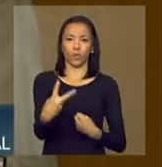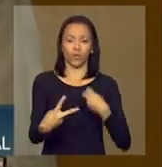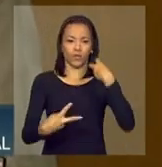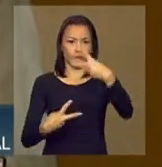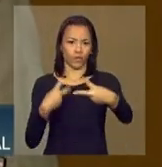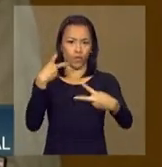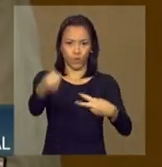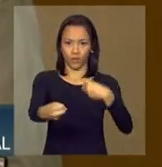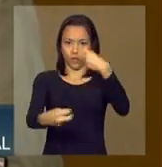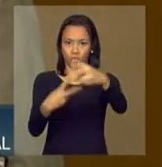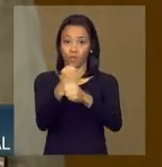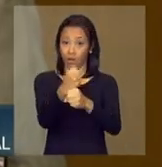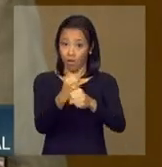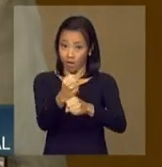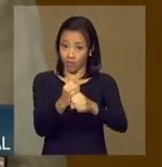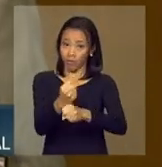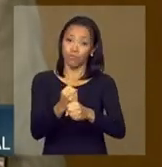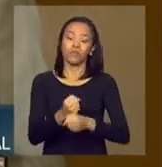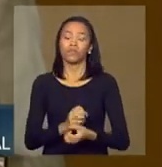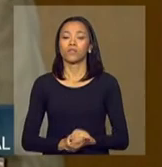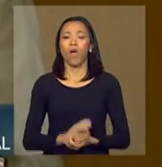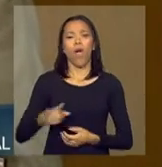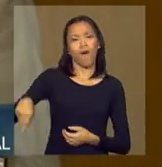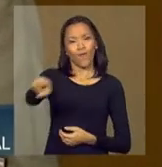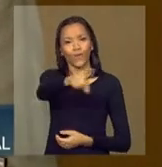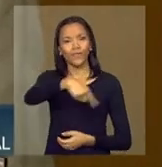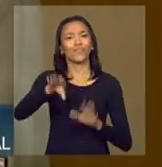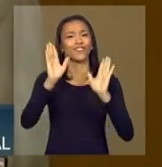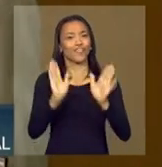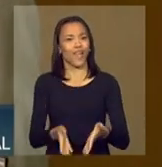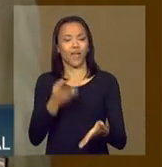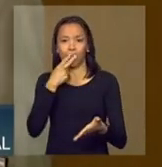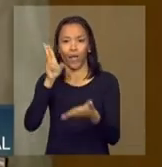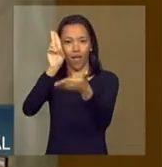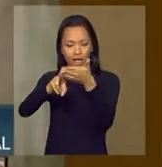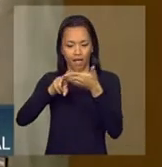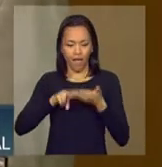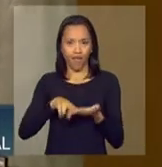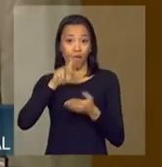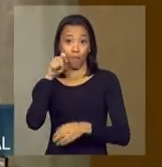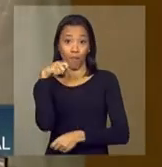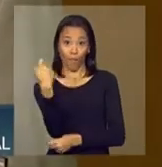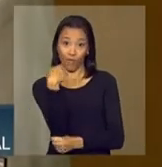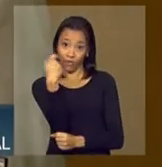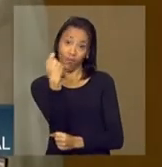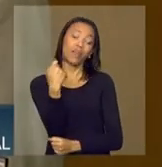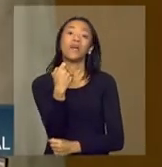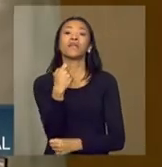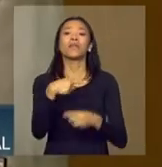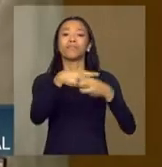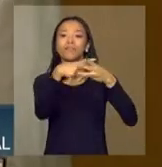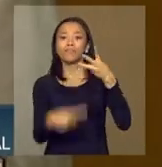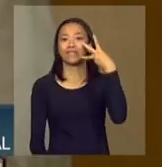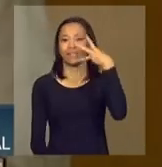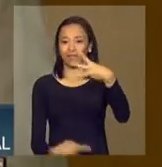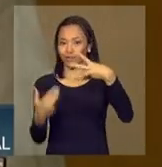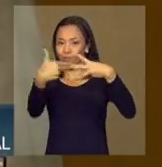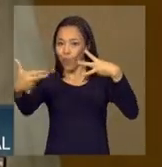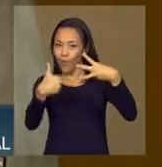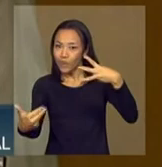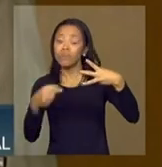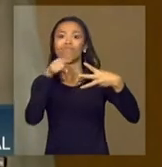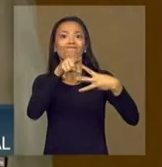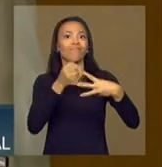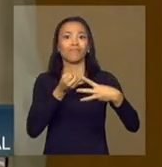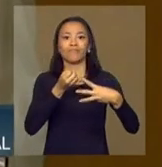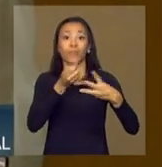estender muito, para Maria Emília não me cortar a palavra. Vocês receberam a carta de Porto Alegre. Quero ressaltar 3 coisas. Primeiro, foi um